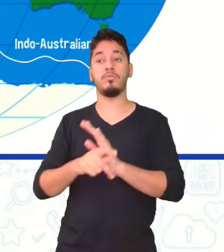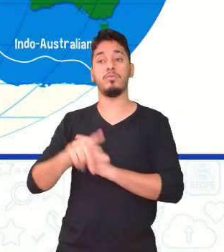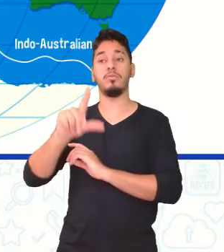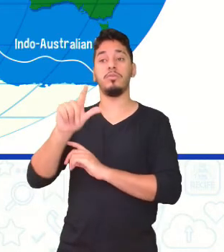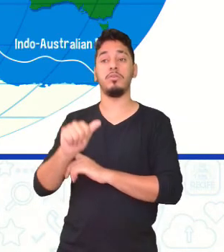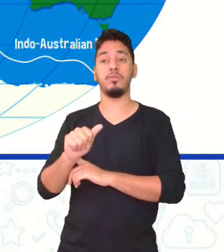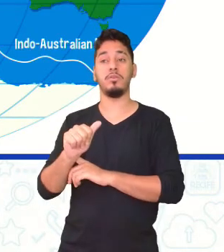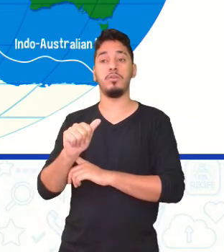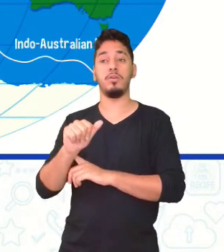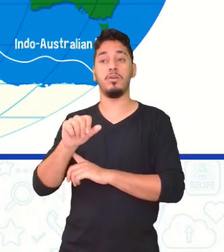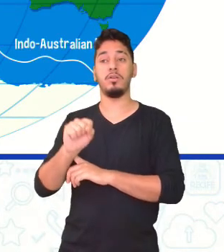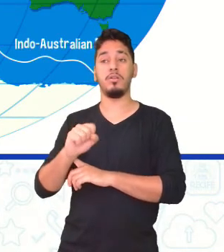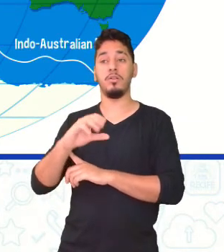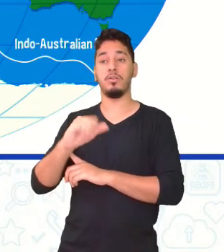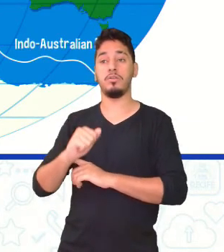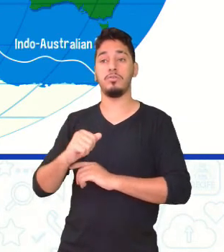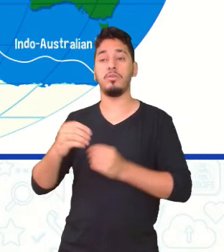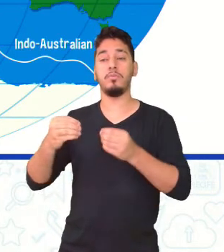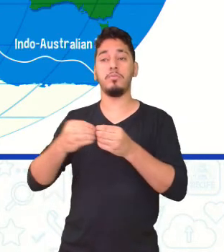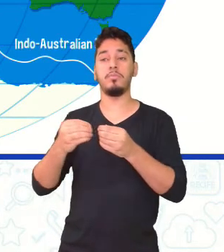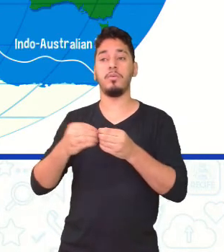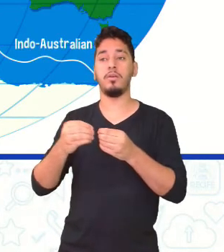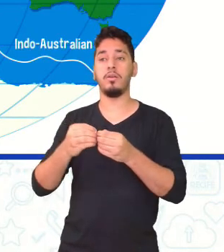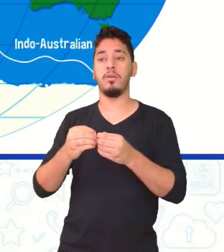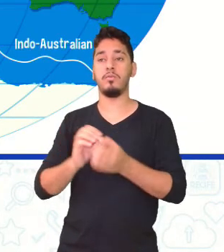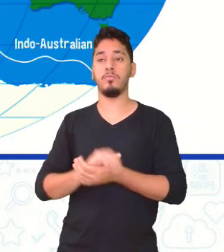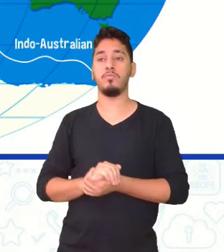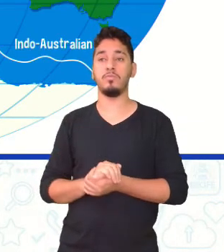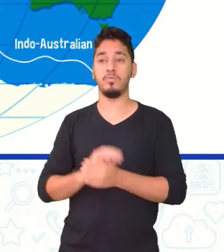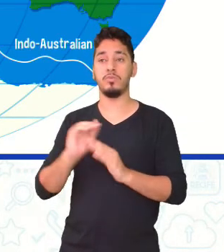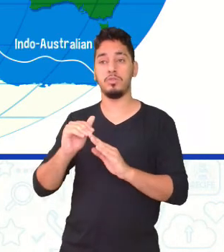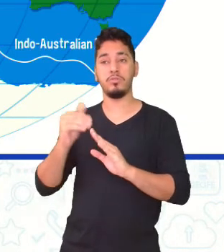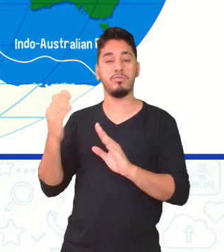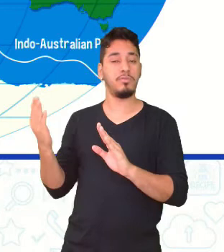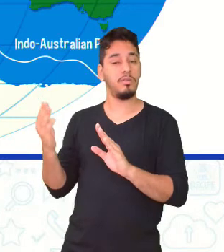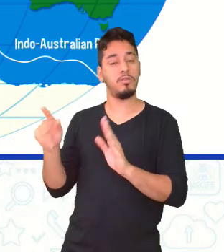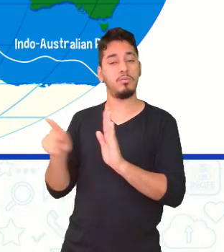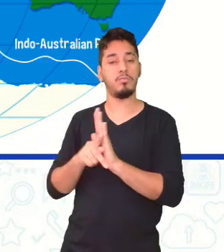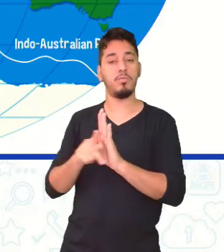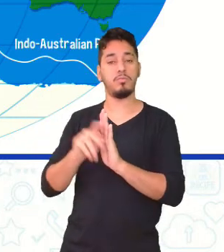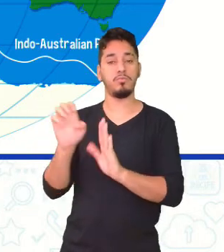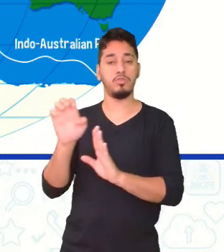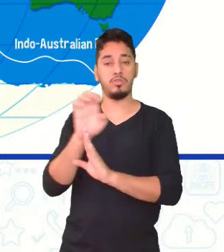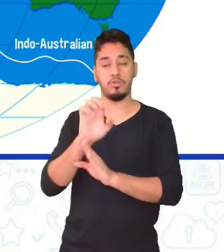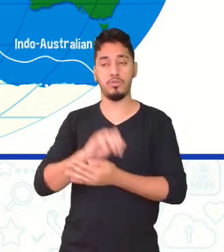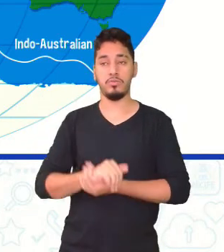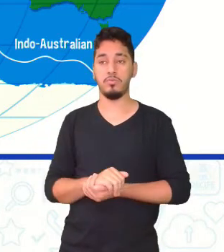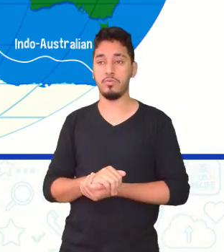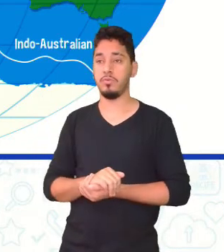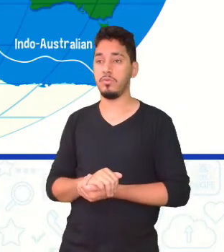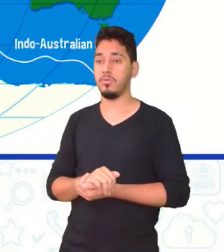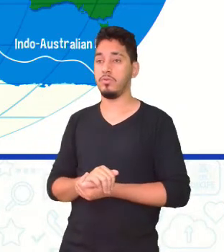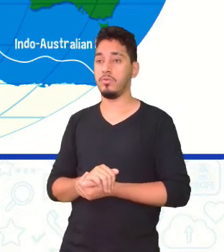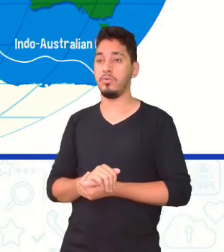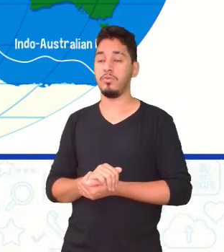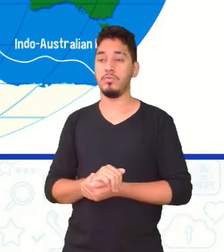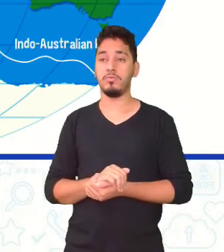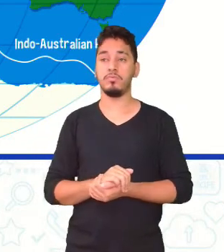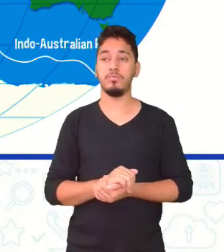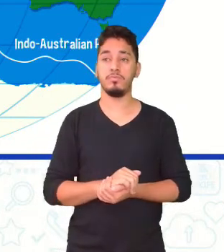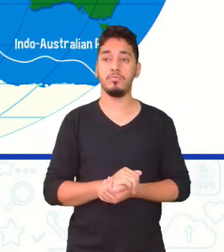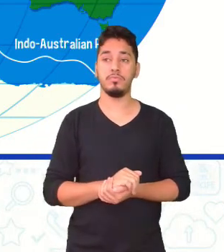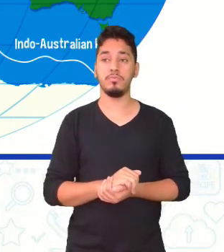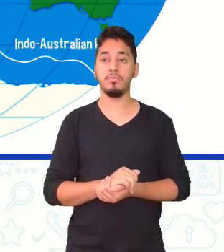Nazca justamente chegando ali, tá vendo? Perto ali. Chile, do seu lado esquerdo aí, né, na Peru, tela. rodeando ali o